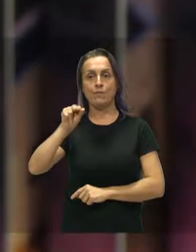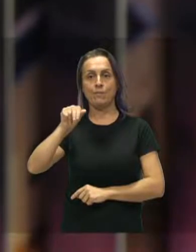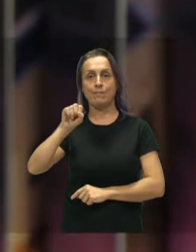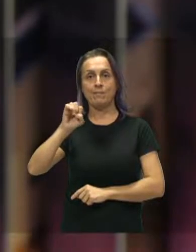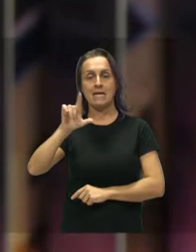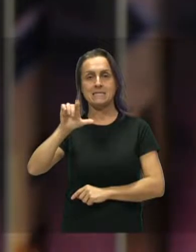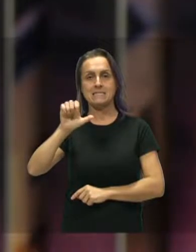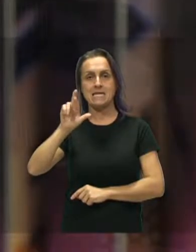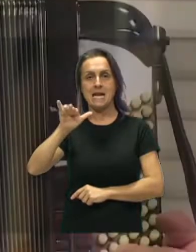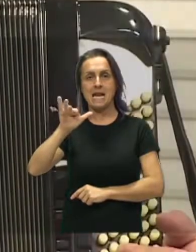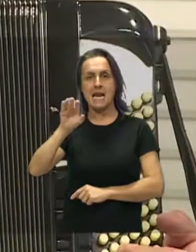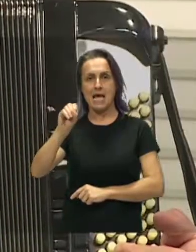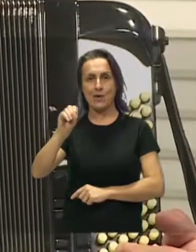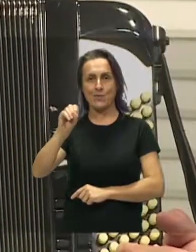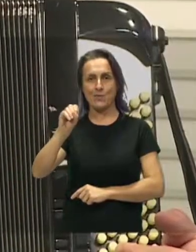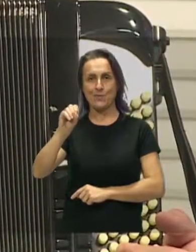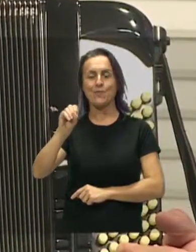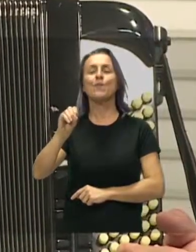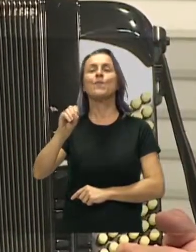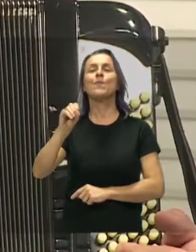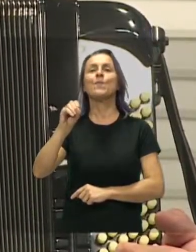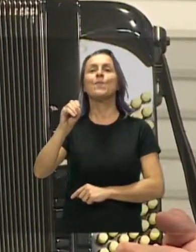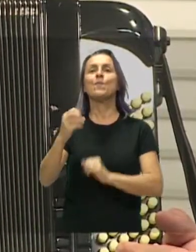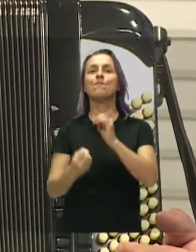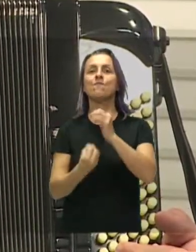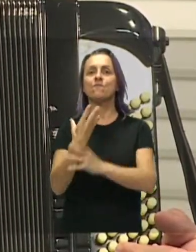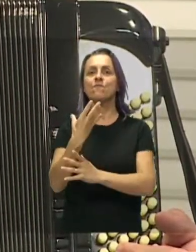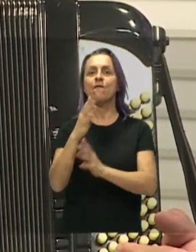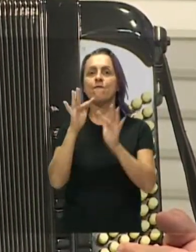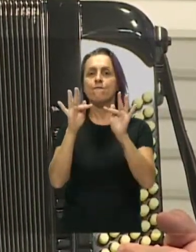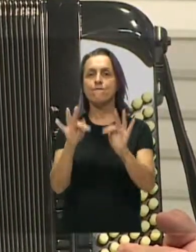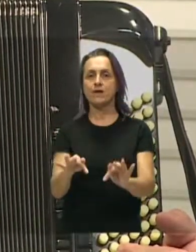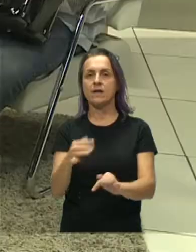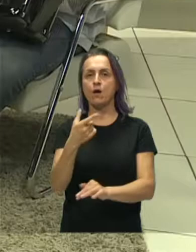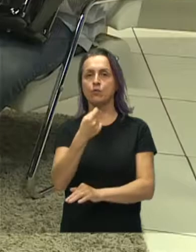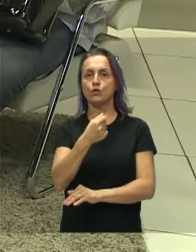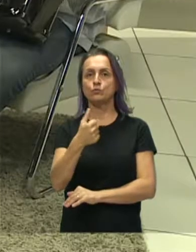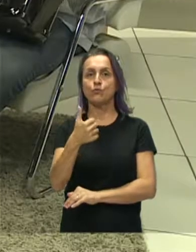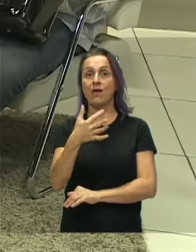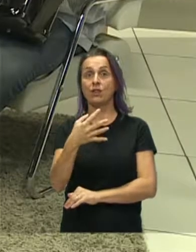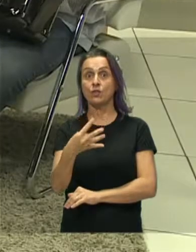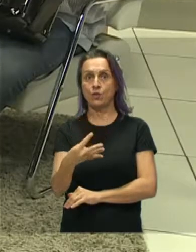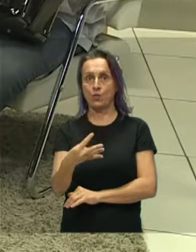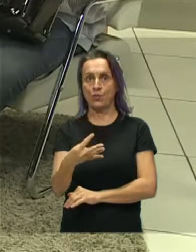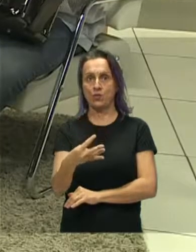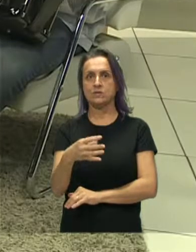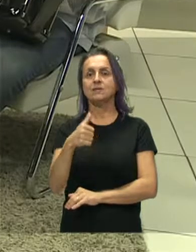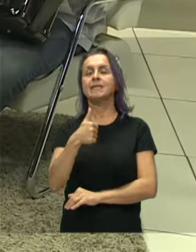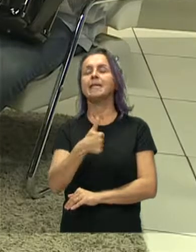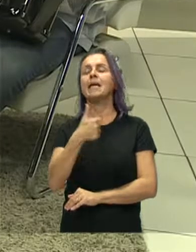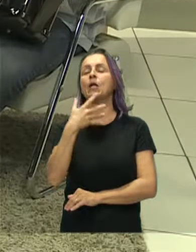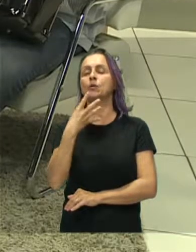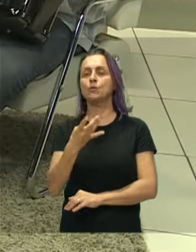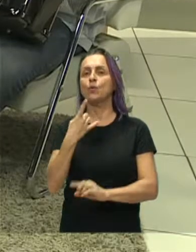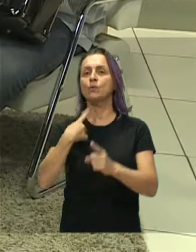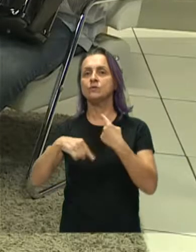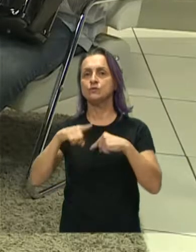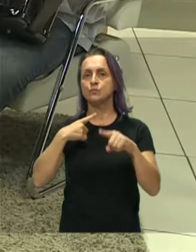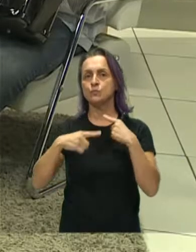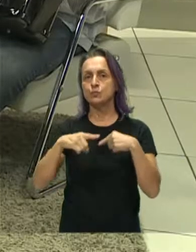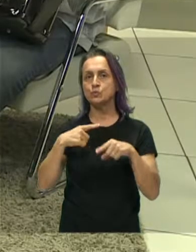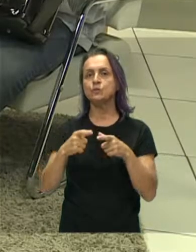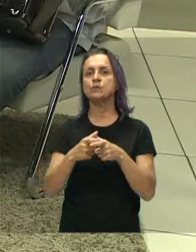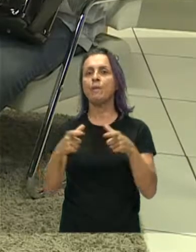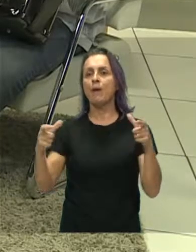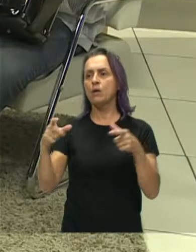2014, finalzinho de 2014, isso. 14 músicas aqui, a maioria suas, algumas